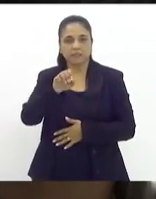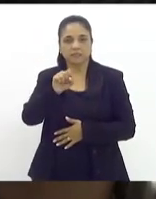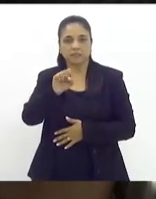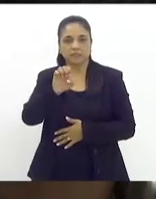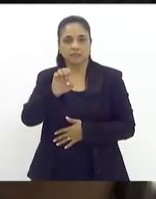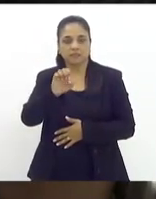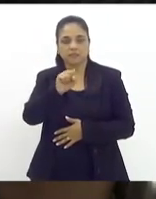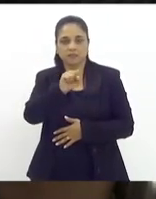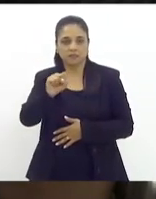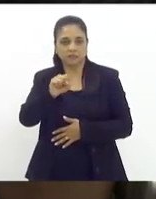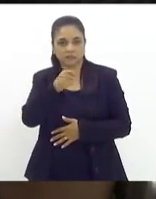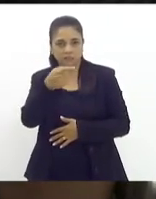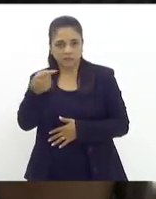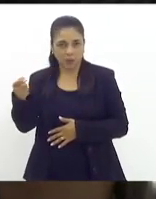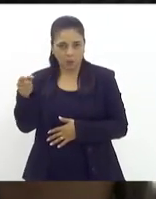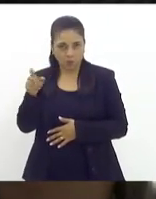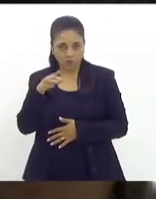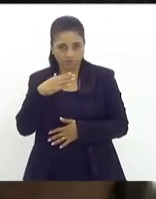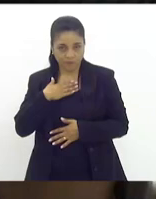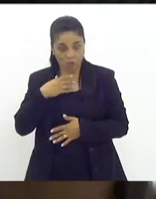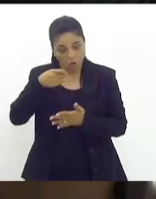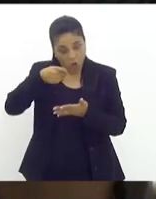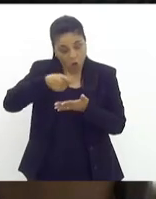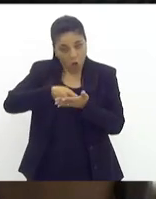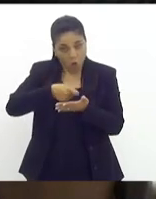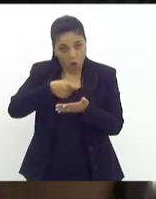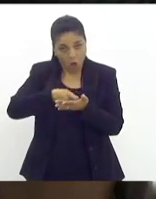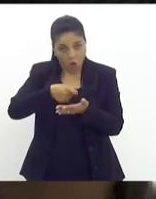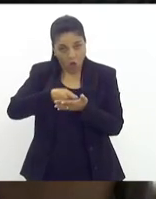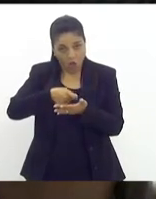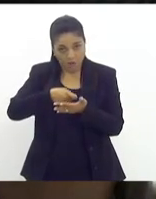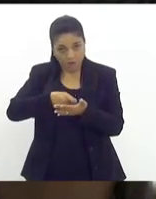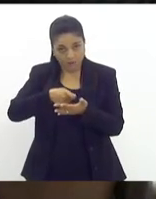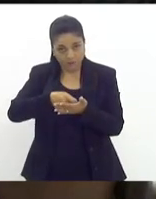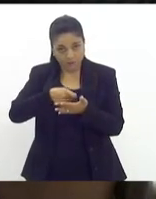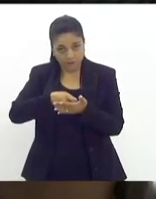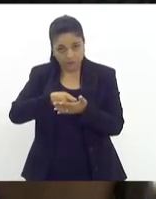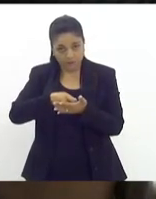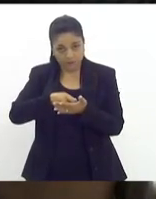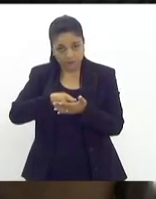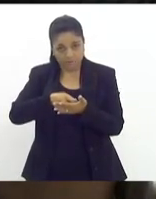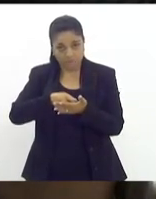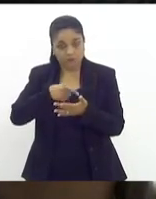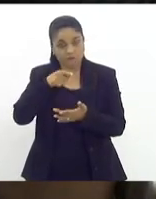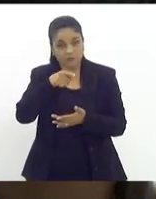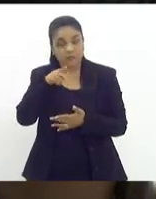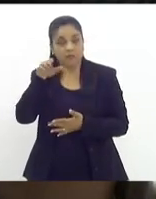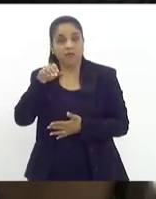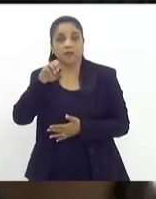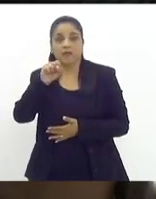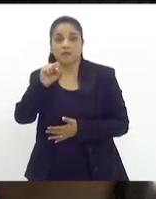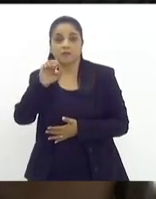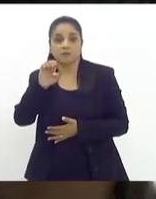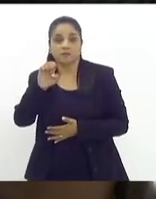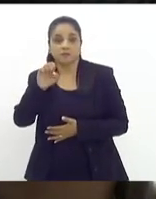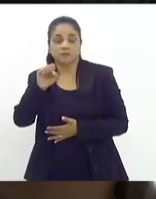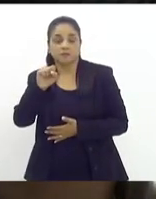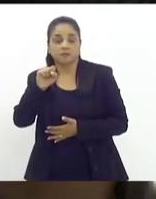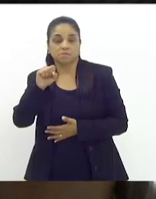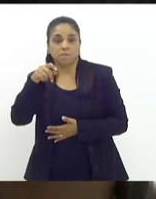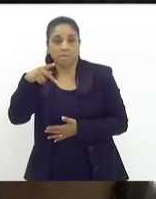existia. Era obrigatório você ir na ESPEG fazer o curso